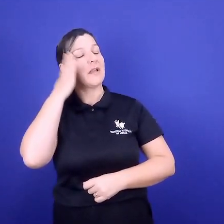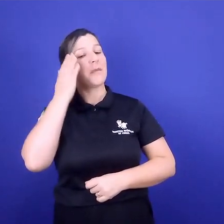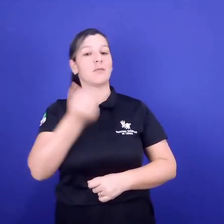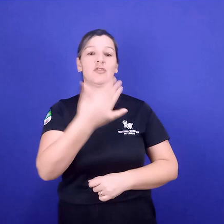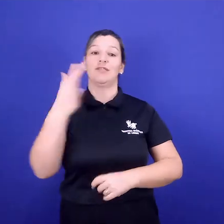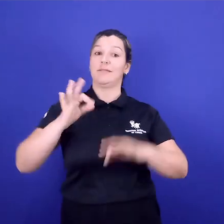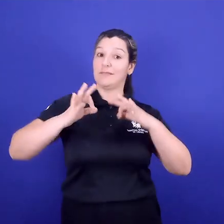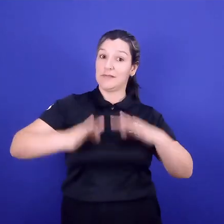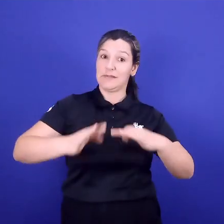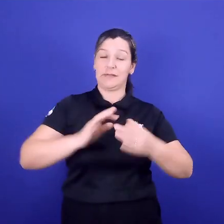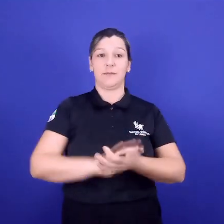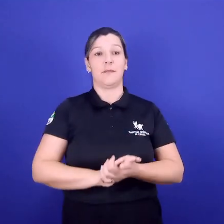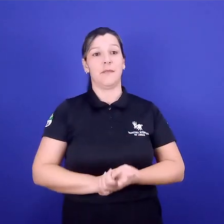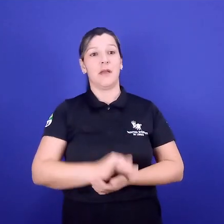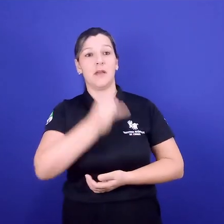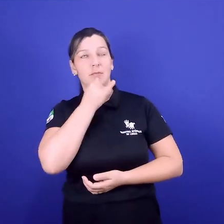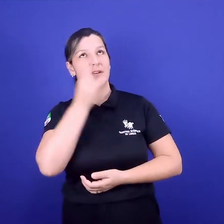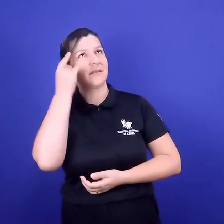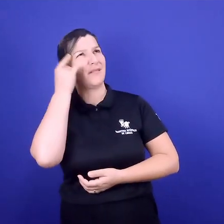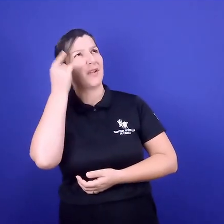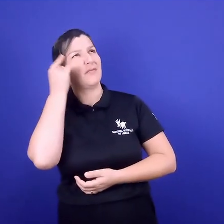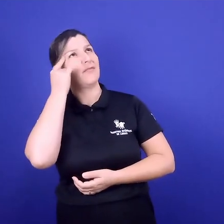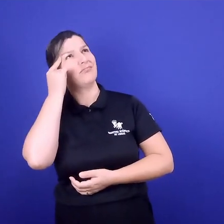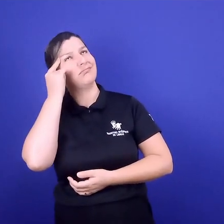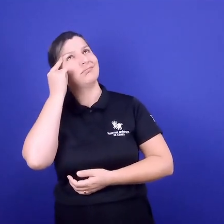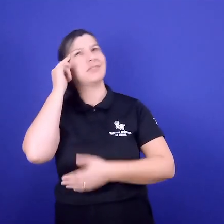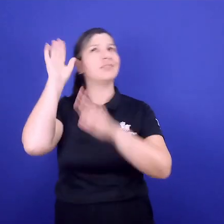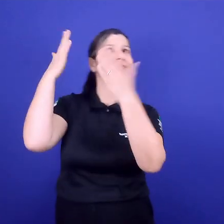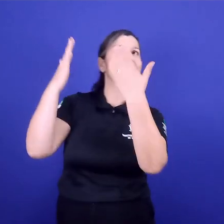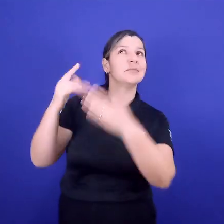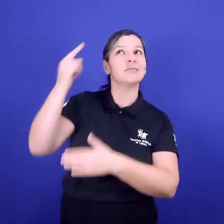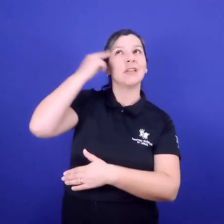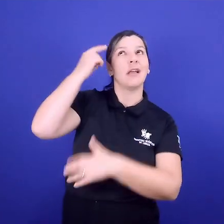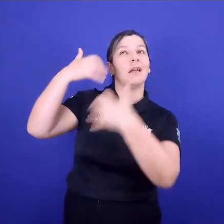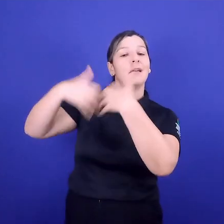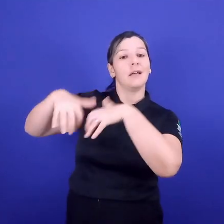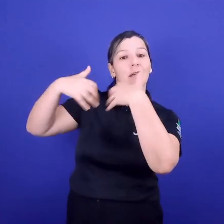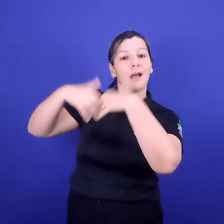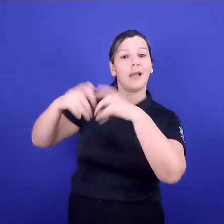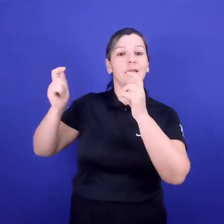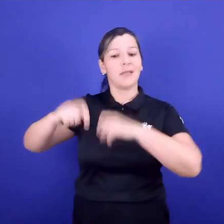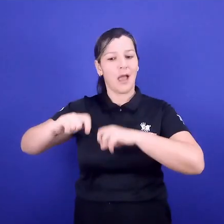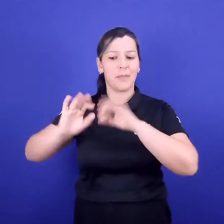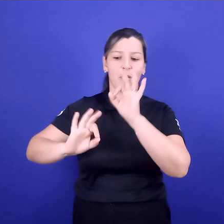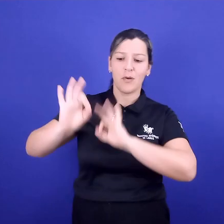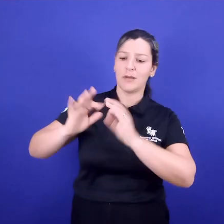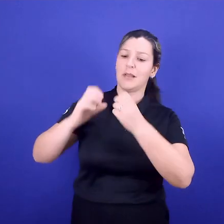você mexa um pouco nessas quantidades padrões. Mas aí você faz uma análise e vai